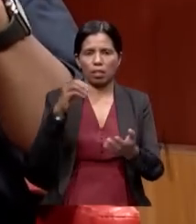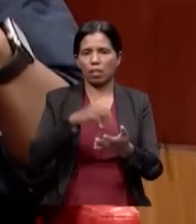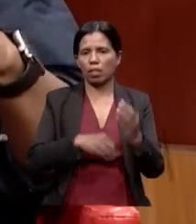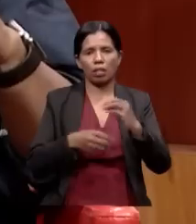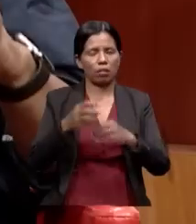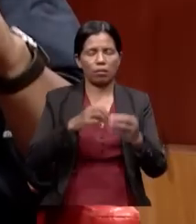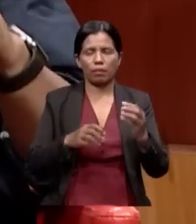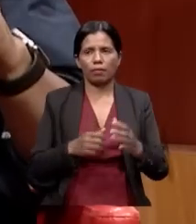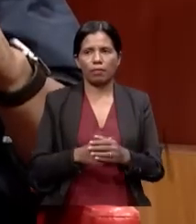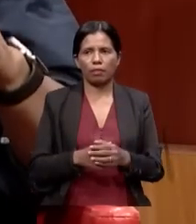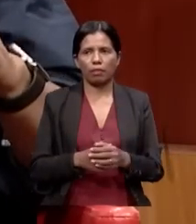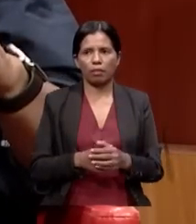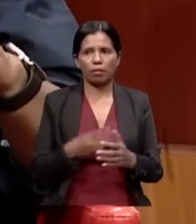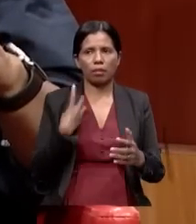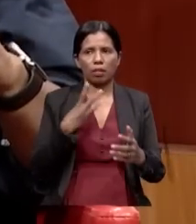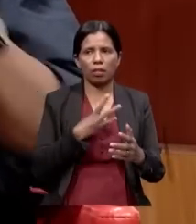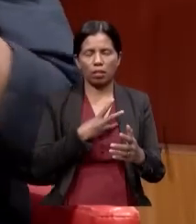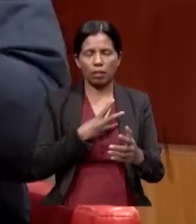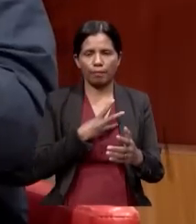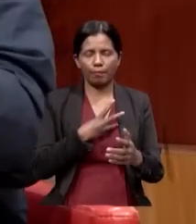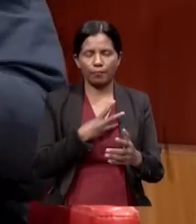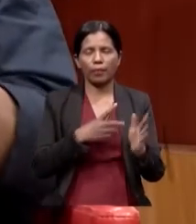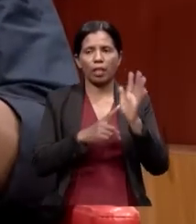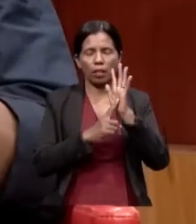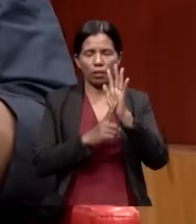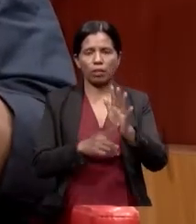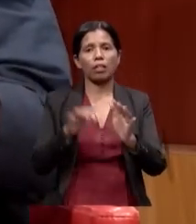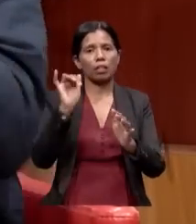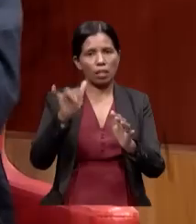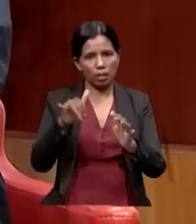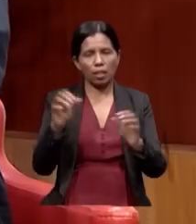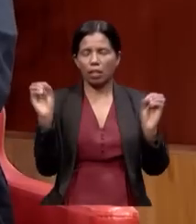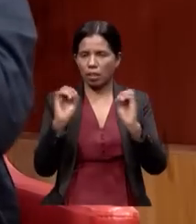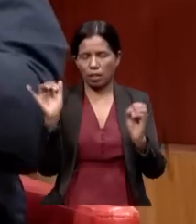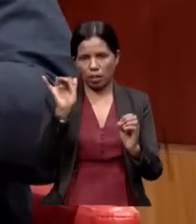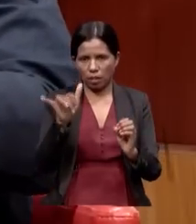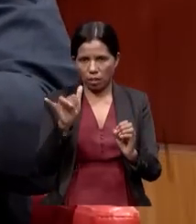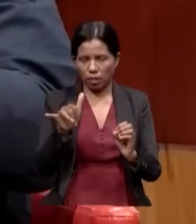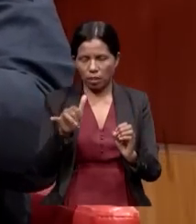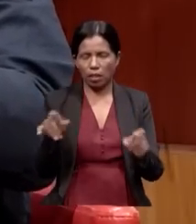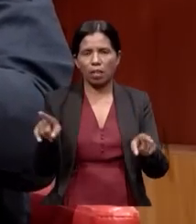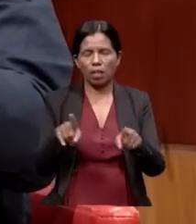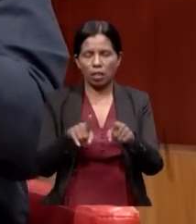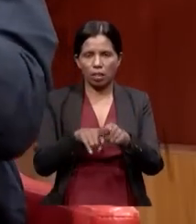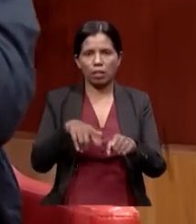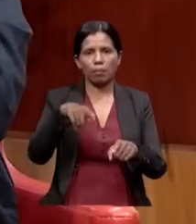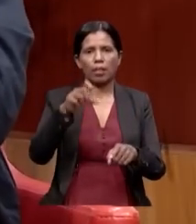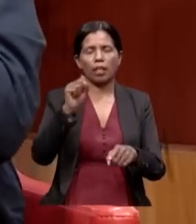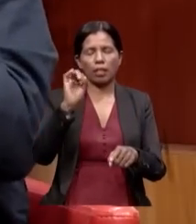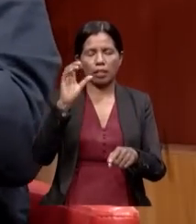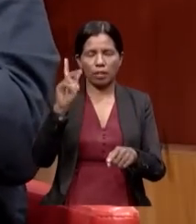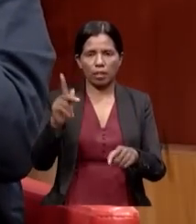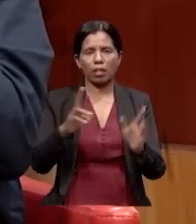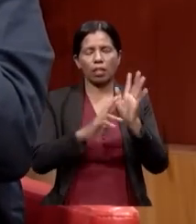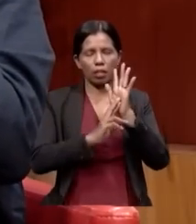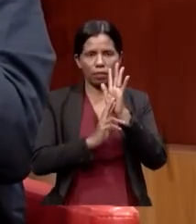E com certeza ita kara tua ode dia kata aceita galá aceita anexão adjunto a psique mané representa